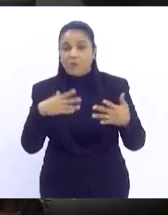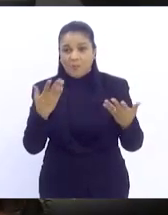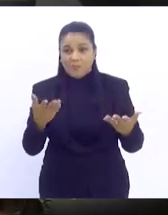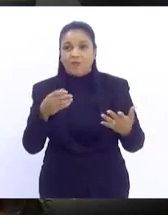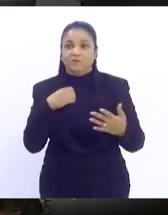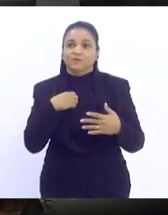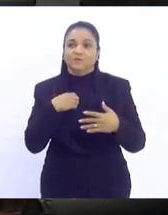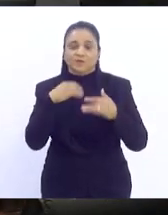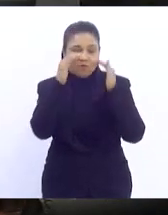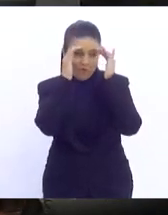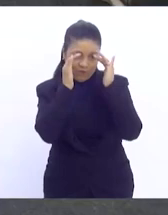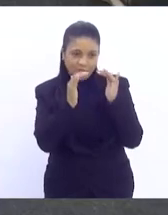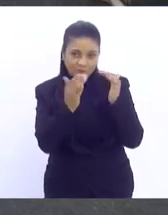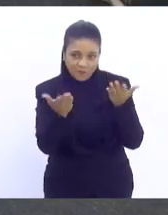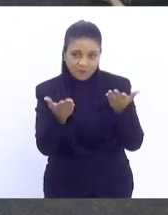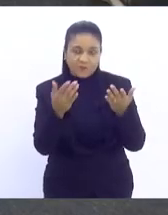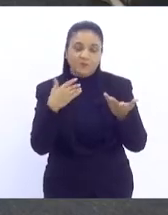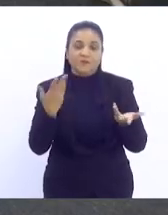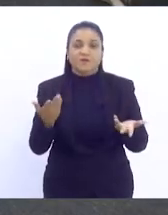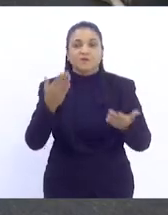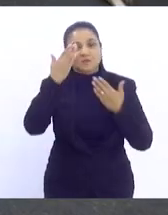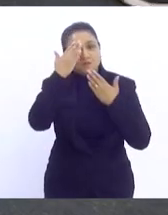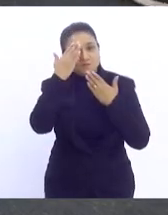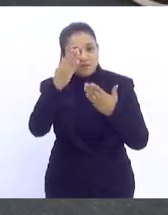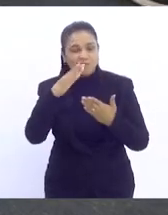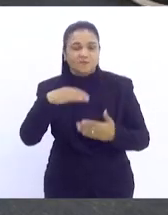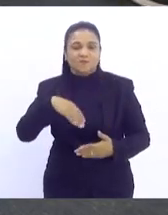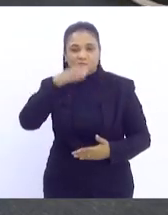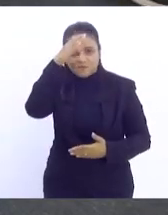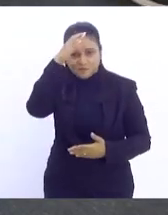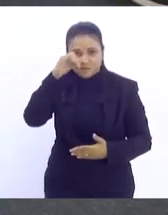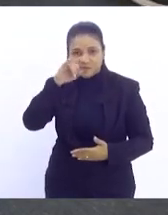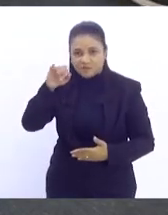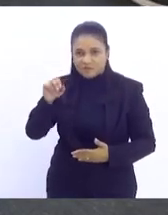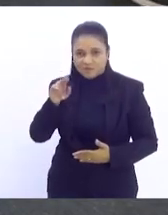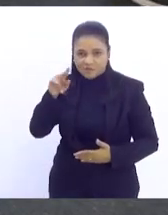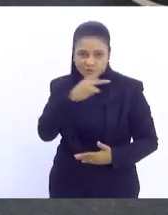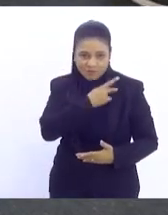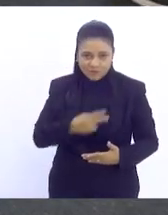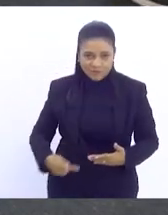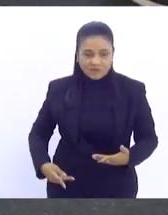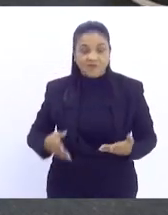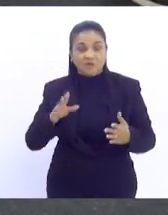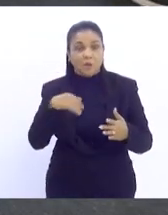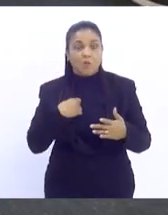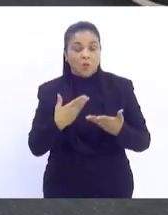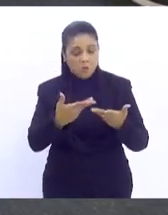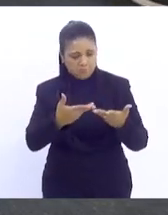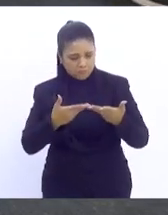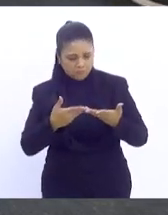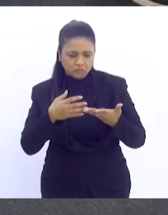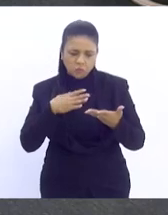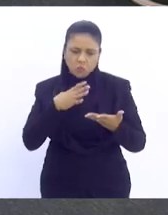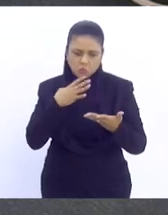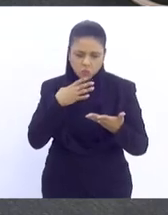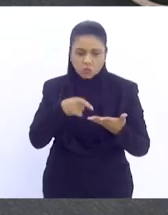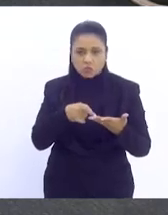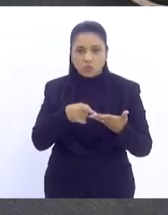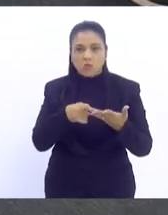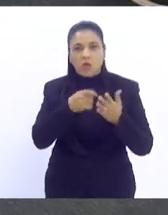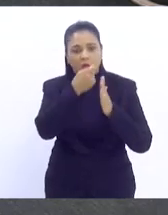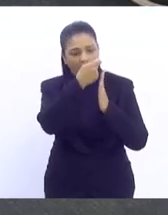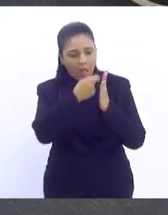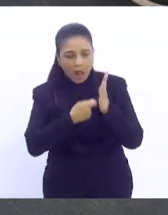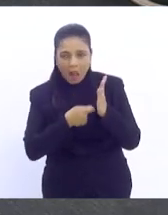discussão Obrigada tia Ju Obrigada Presidente é que chegou ao conhecimento do meu gabinete relatos de que